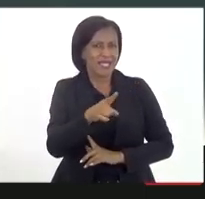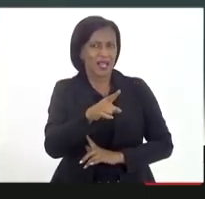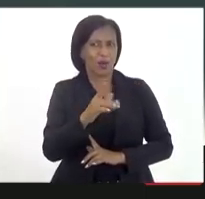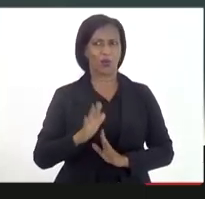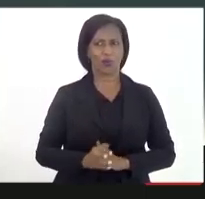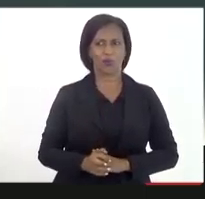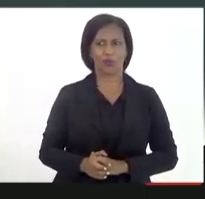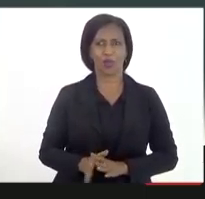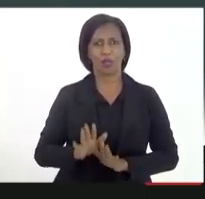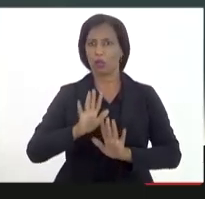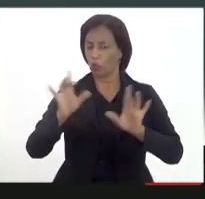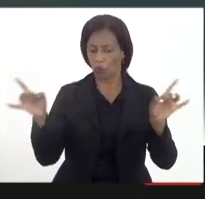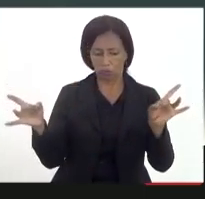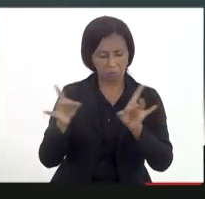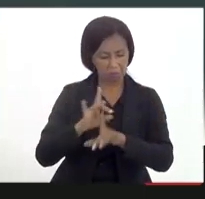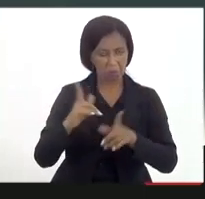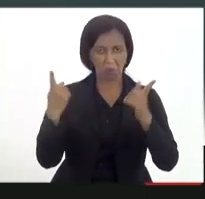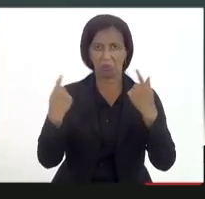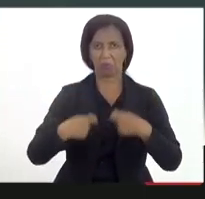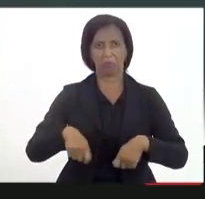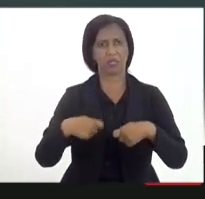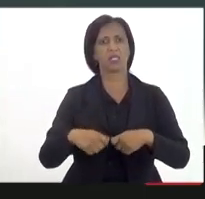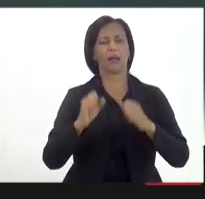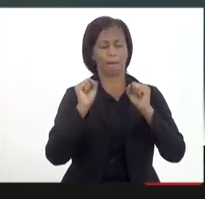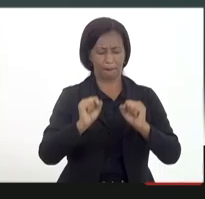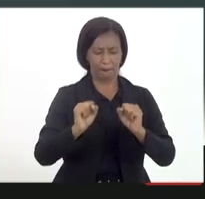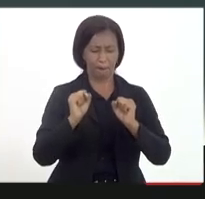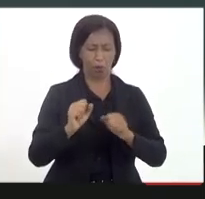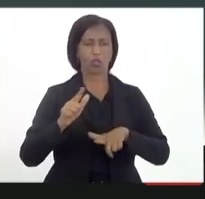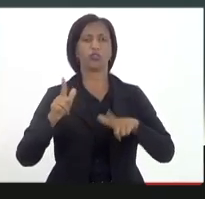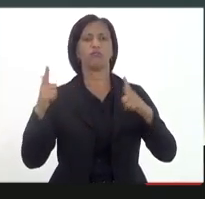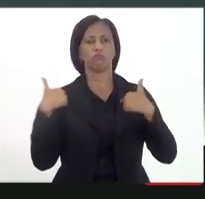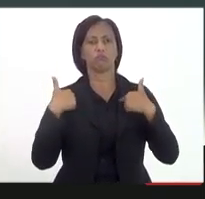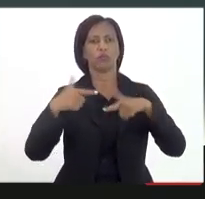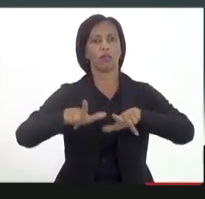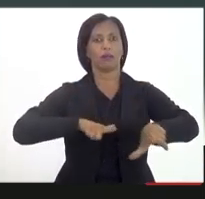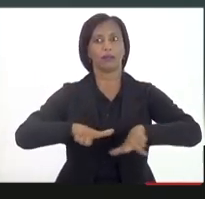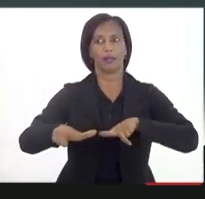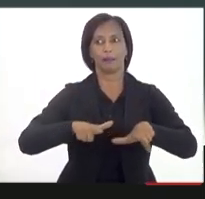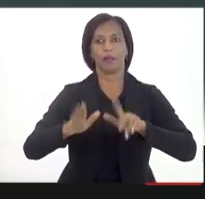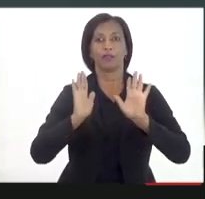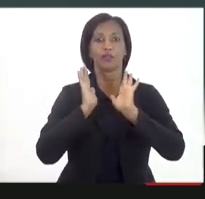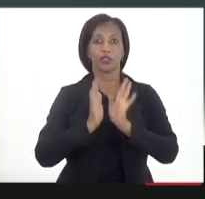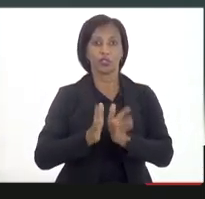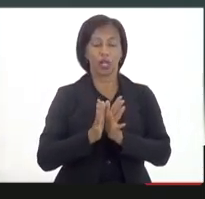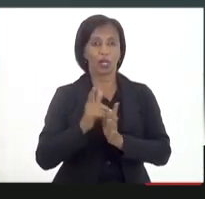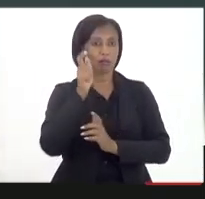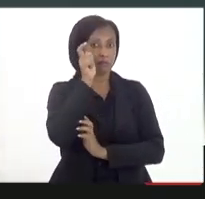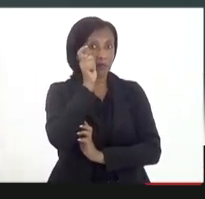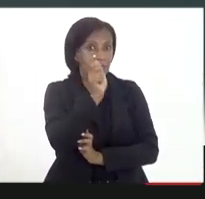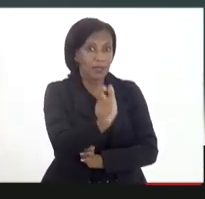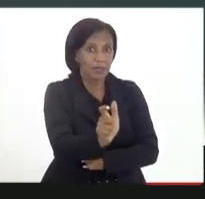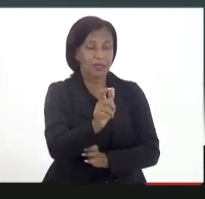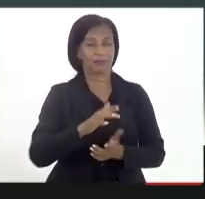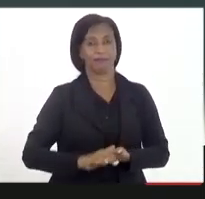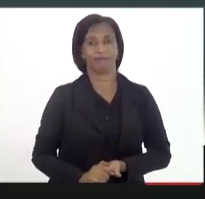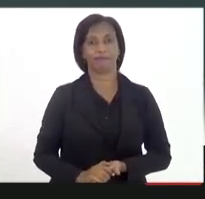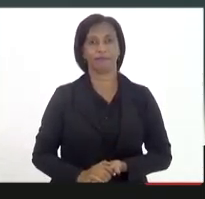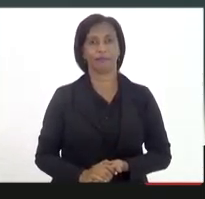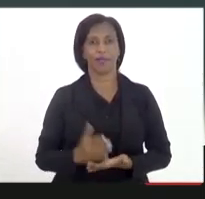senhores para o que for necessário né não pode contar com nós Nós já estamos bem interessados Eu